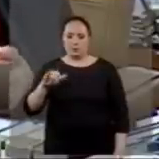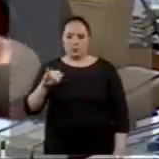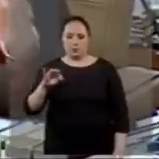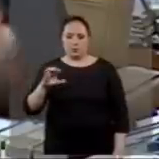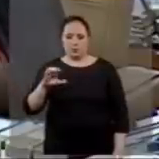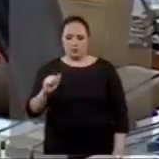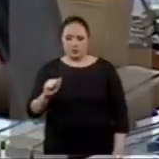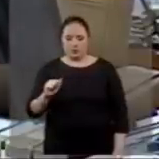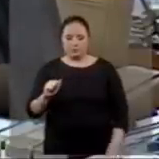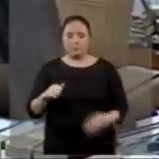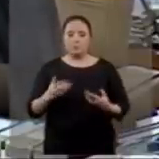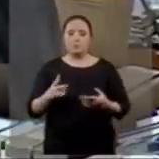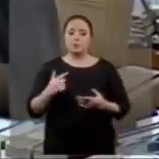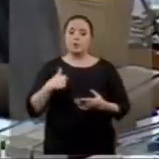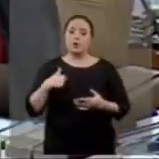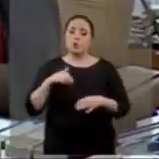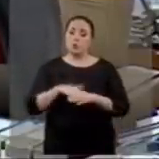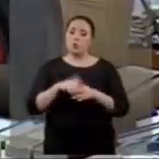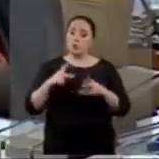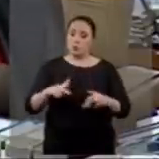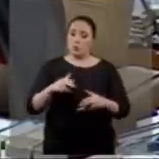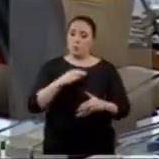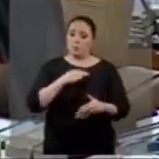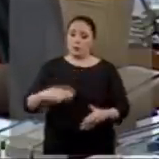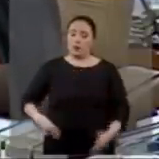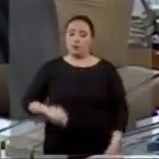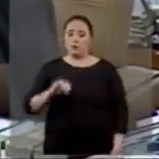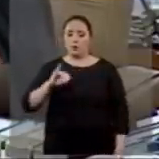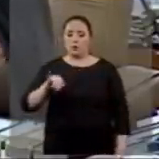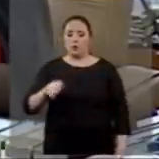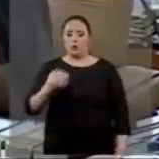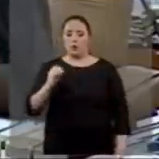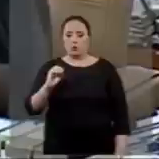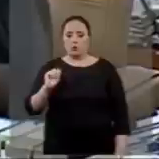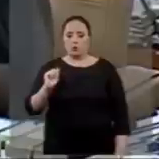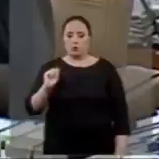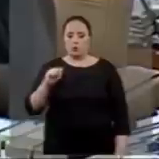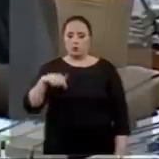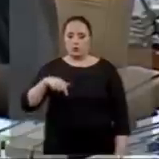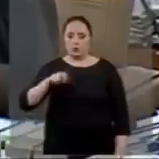jurisprudência da corte, e acompanhei o relator. Nesta linha de raciocínio,